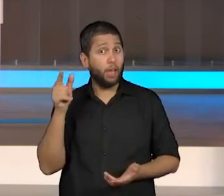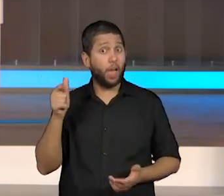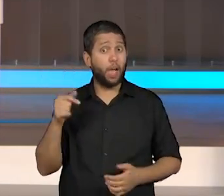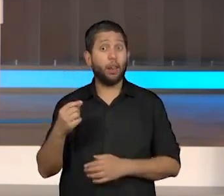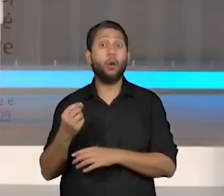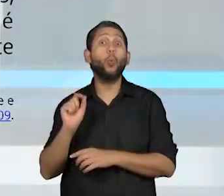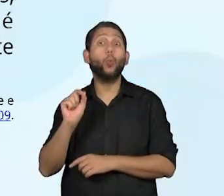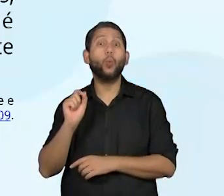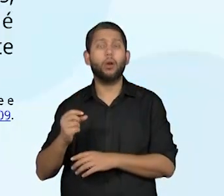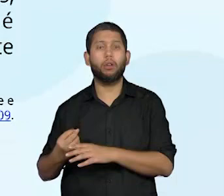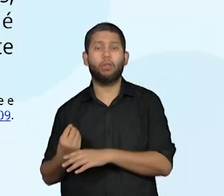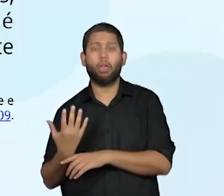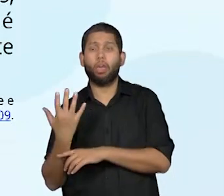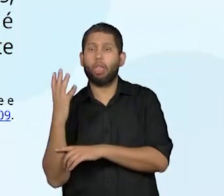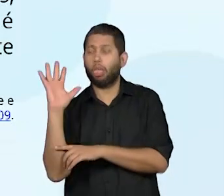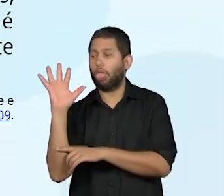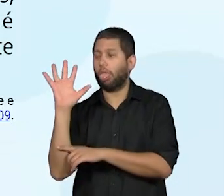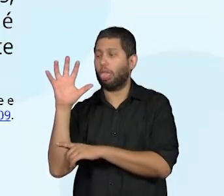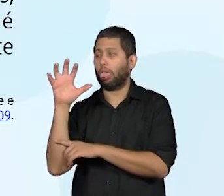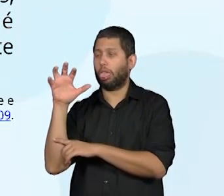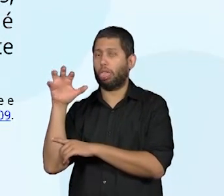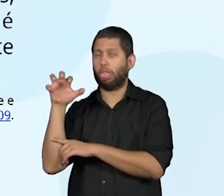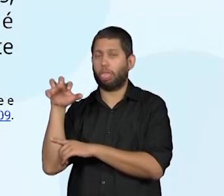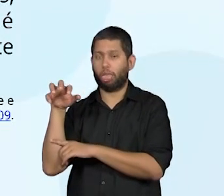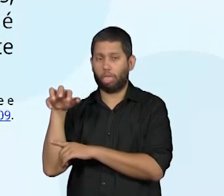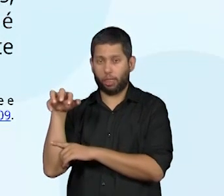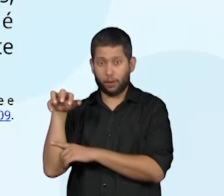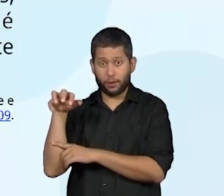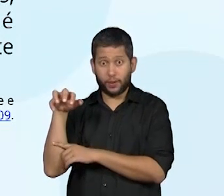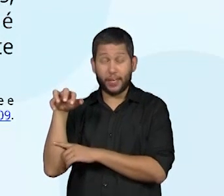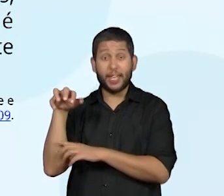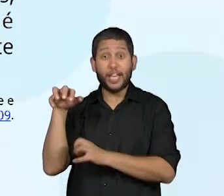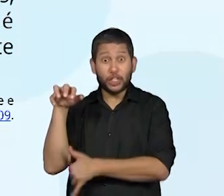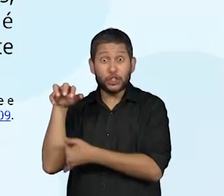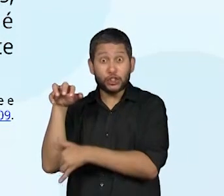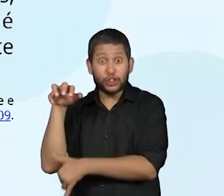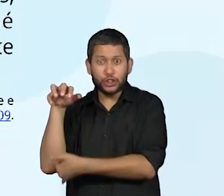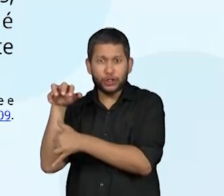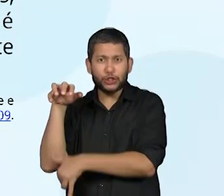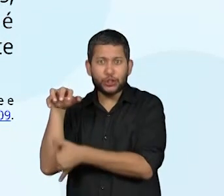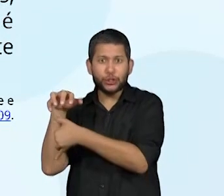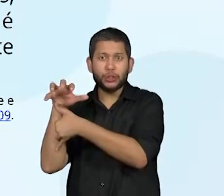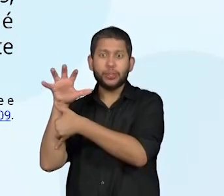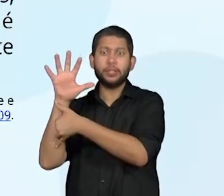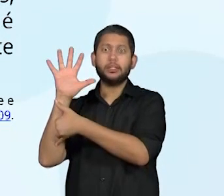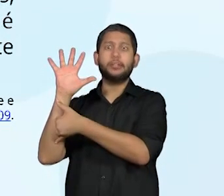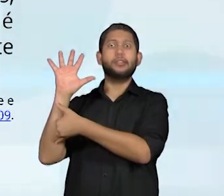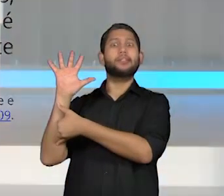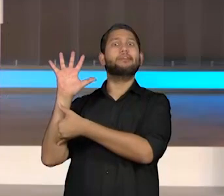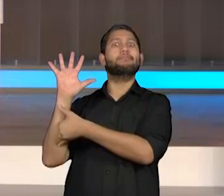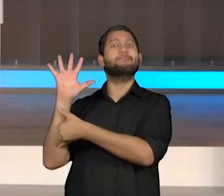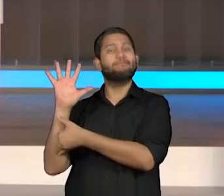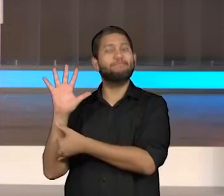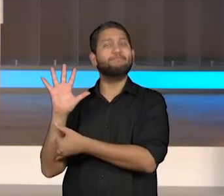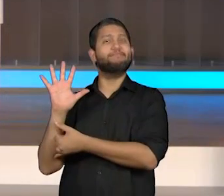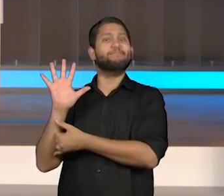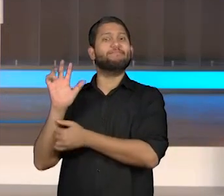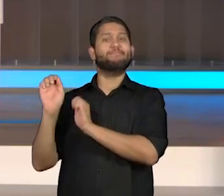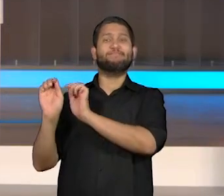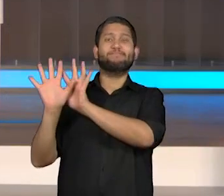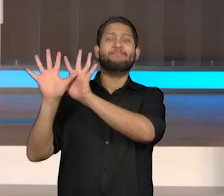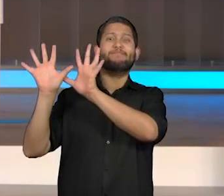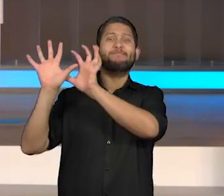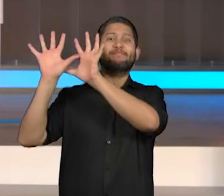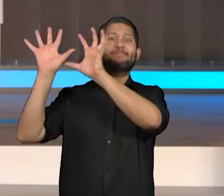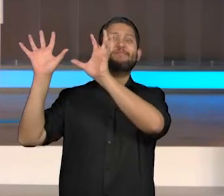esse açúcar que ela produz, que não é o mesmo açúcar da bala, é um pouquinho diferente, tá bom, gente? E